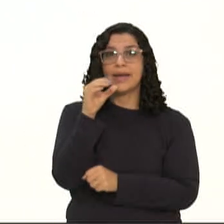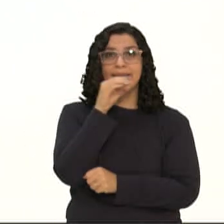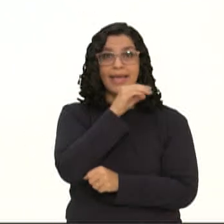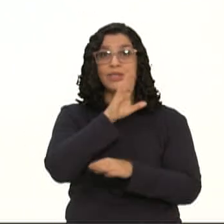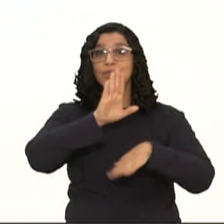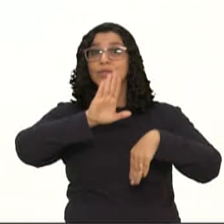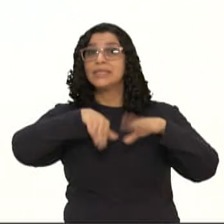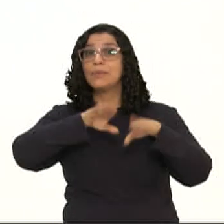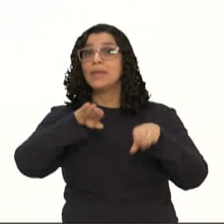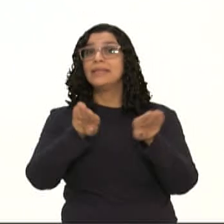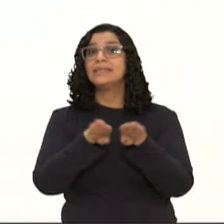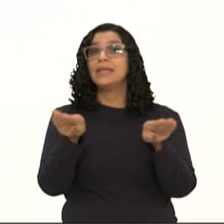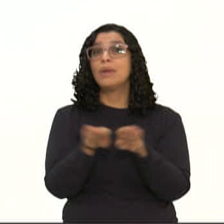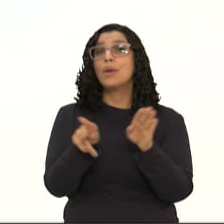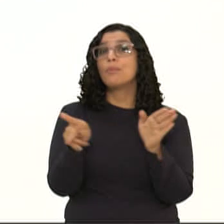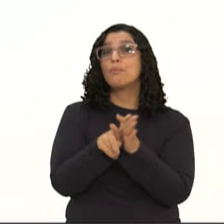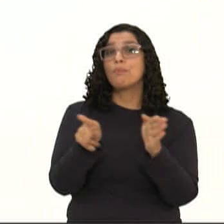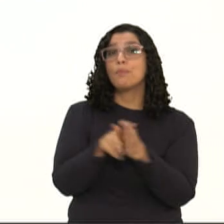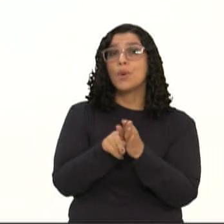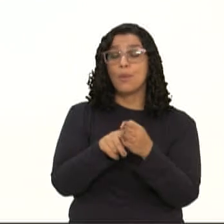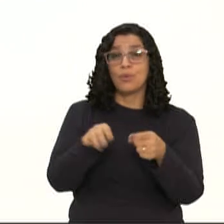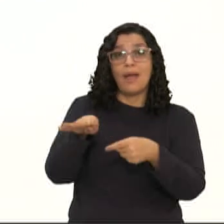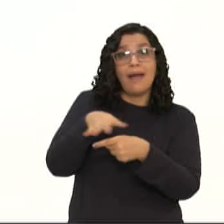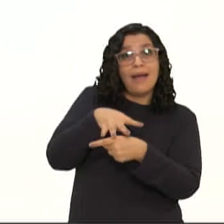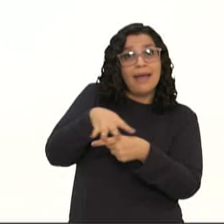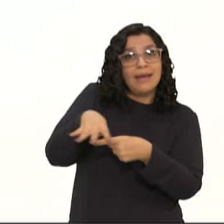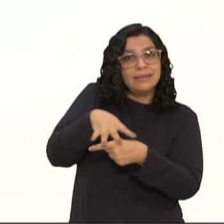da resistência elétrica do seu resistor